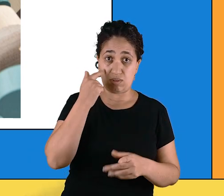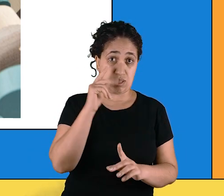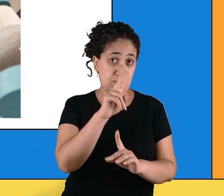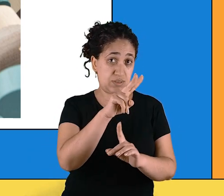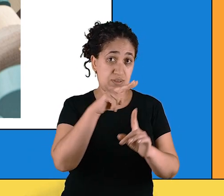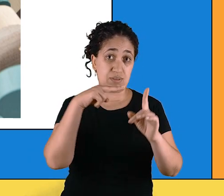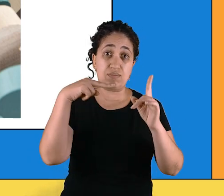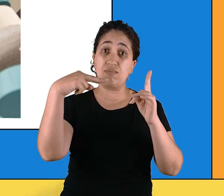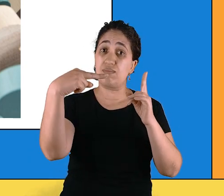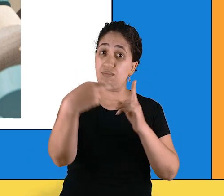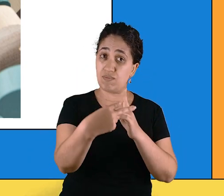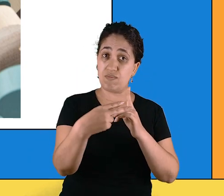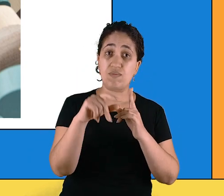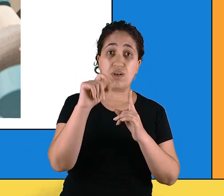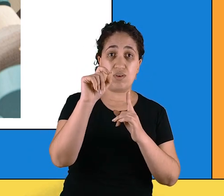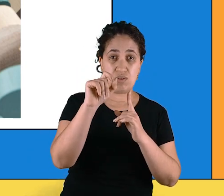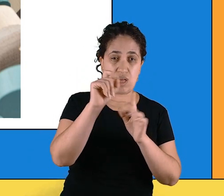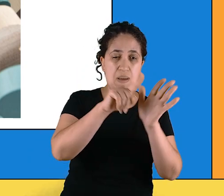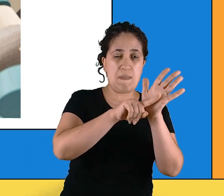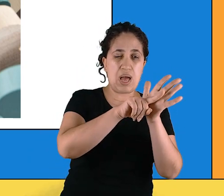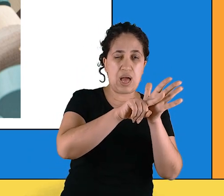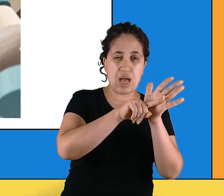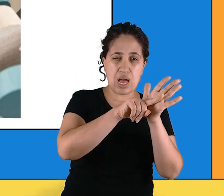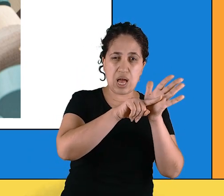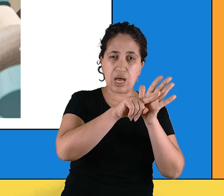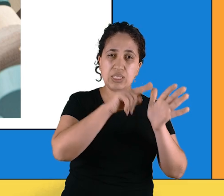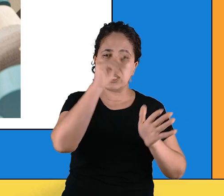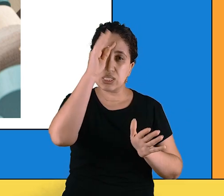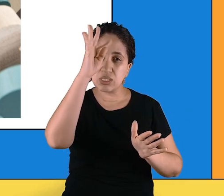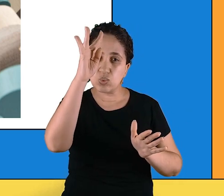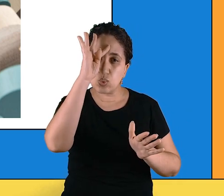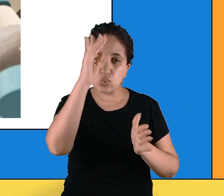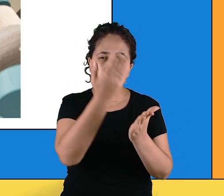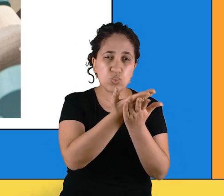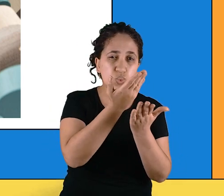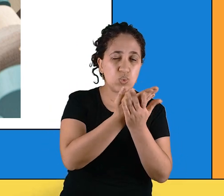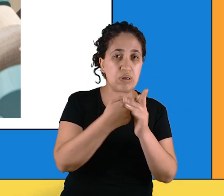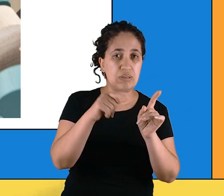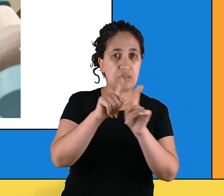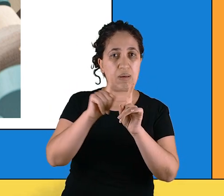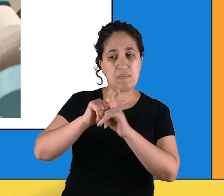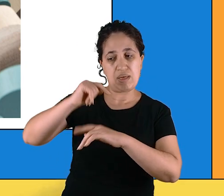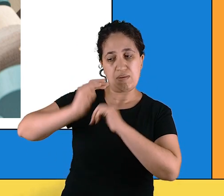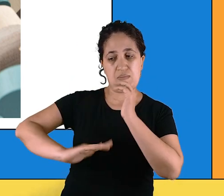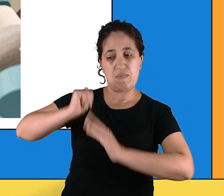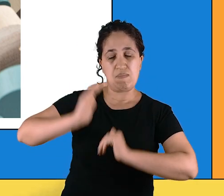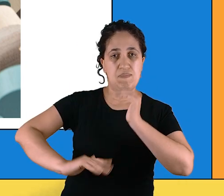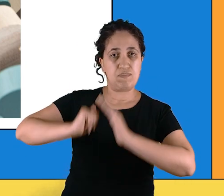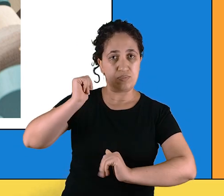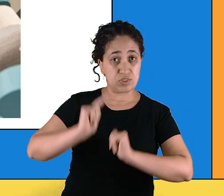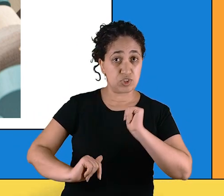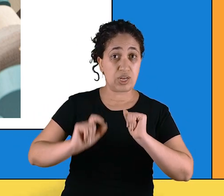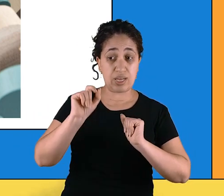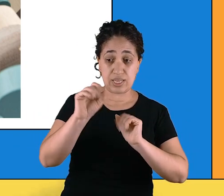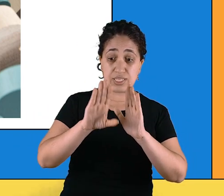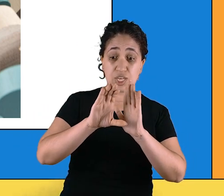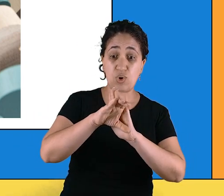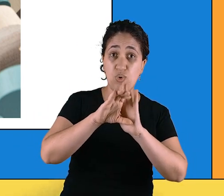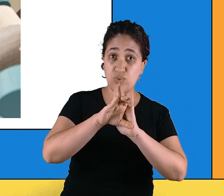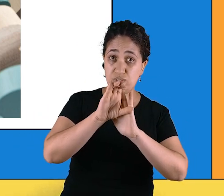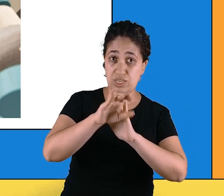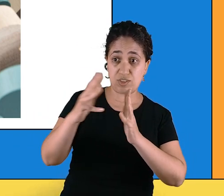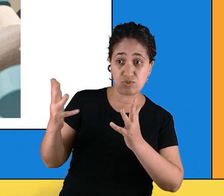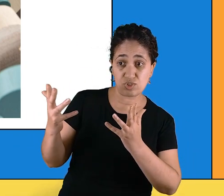nessa perspectiva, né, nas pesquisas teóricas e também nas ações práticas, a gente trabalha com esse